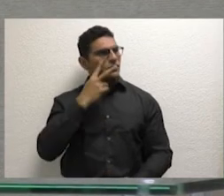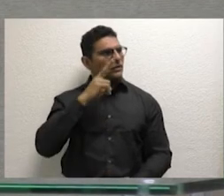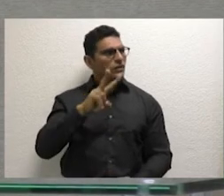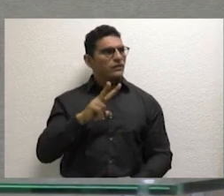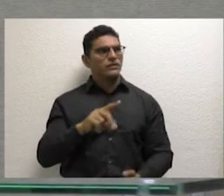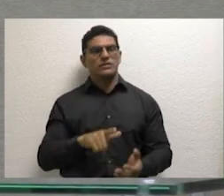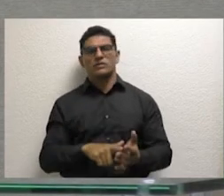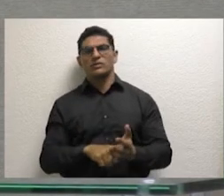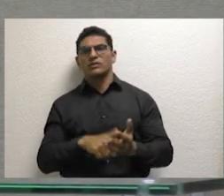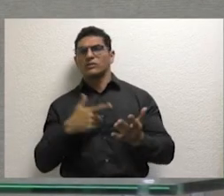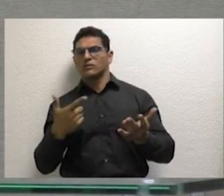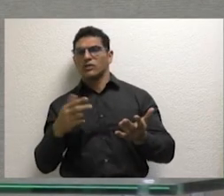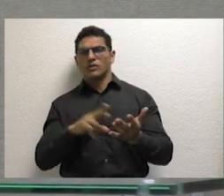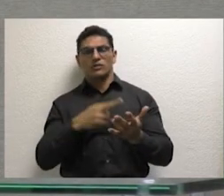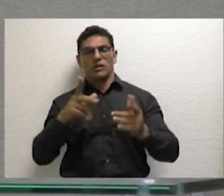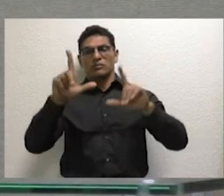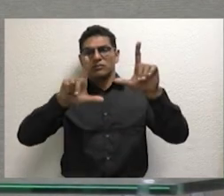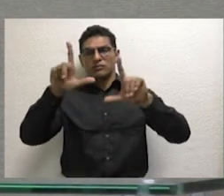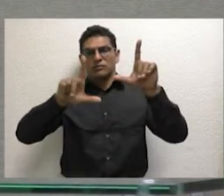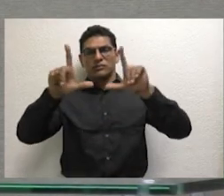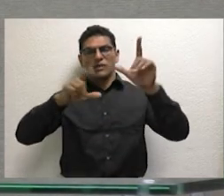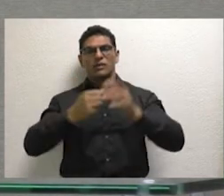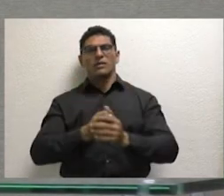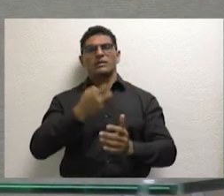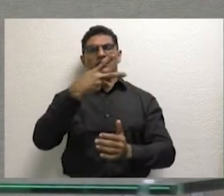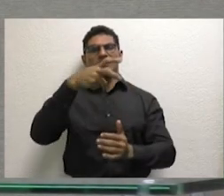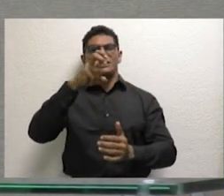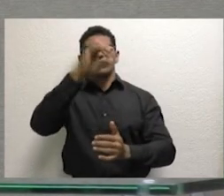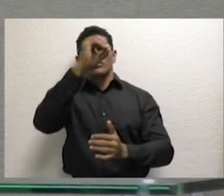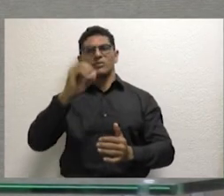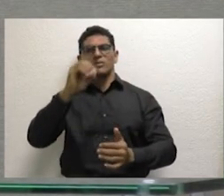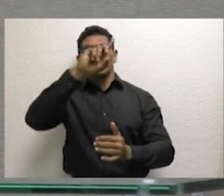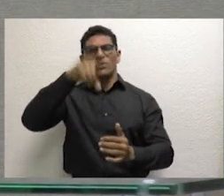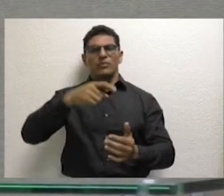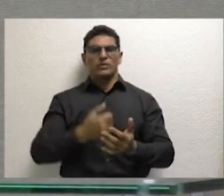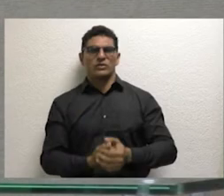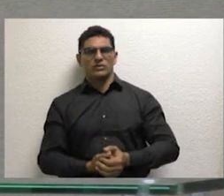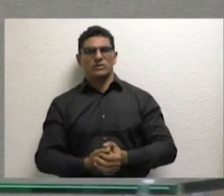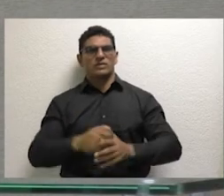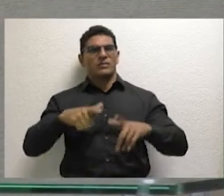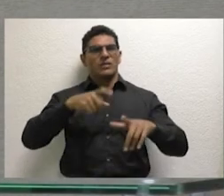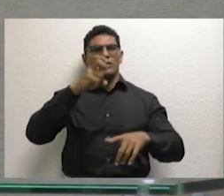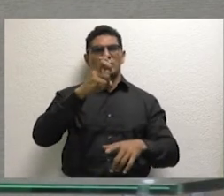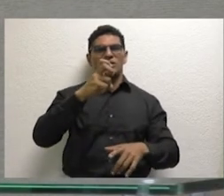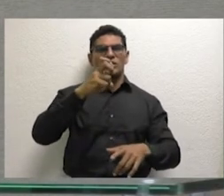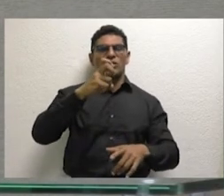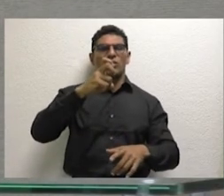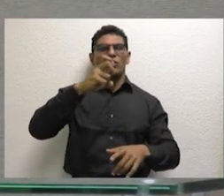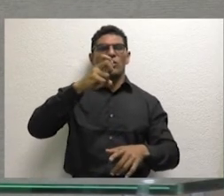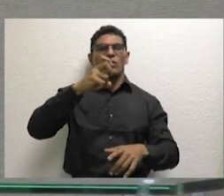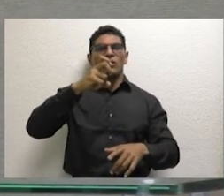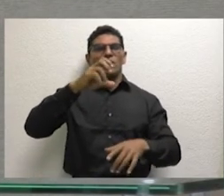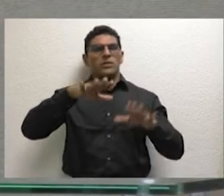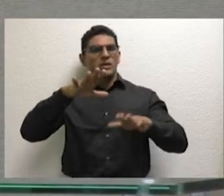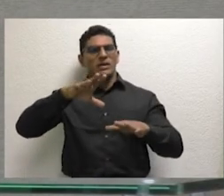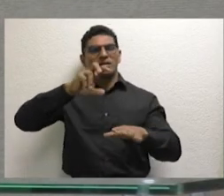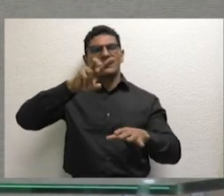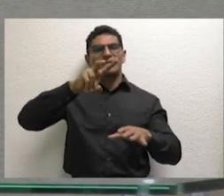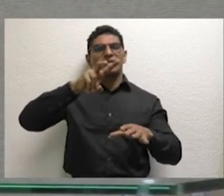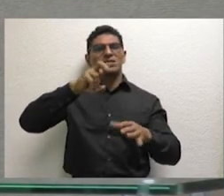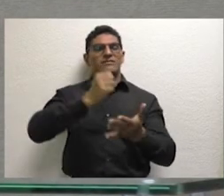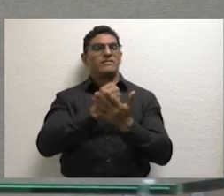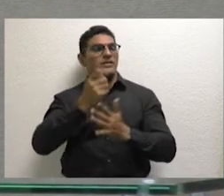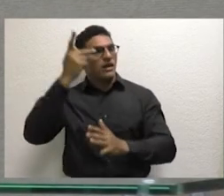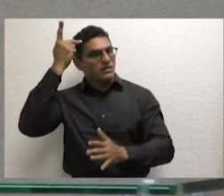jornal nacional 35 mil pessoas brigando por 5.500 vagas em São